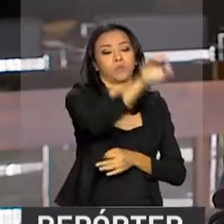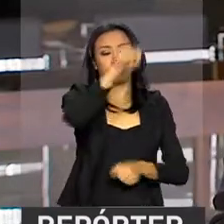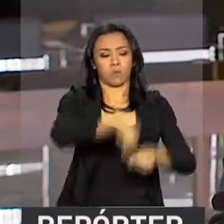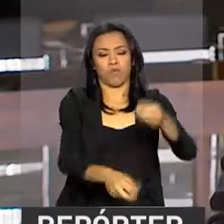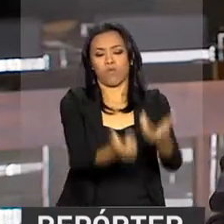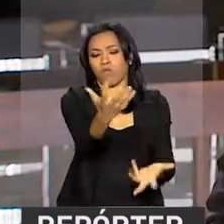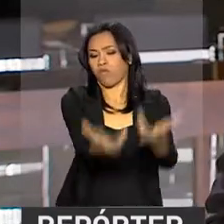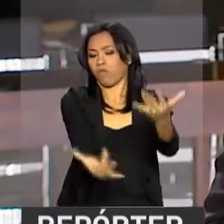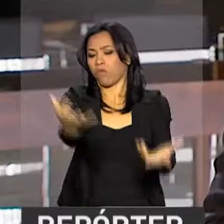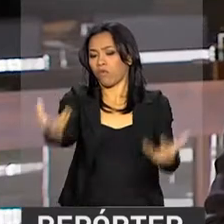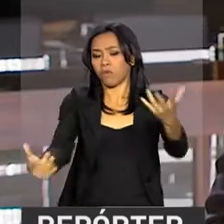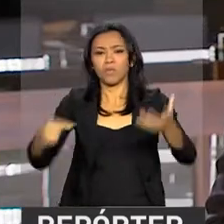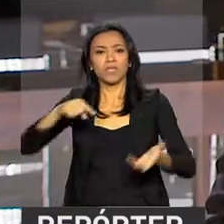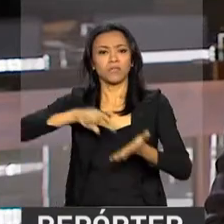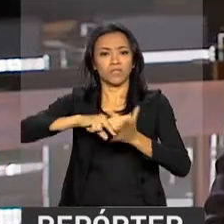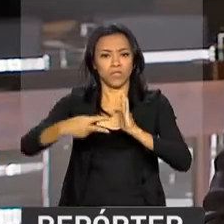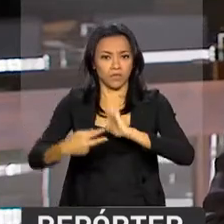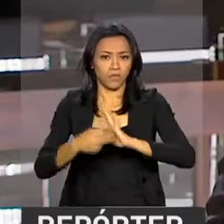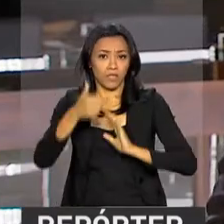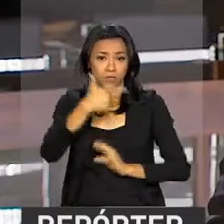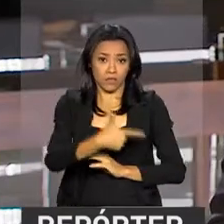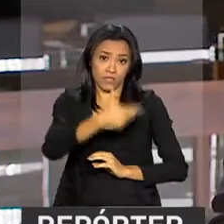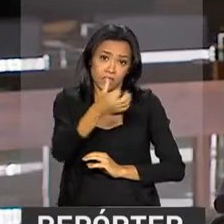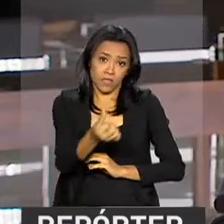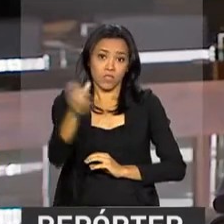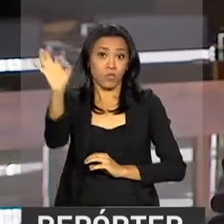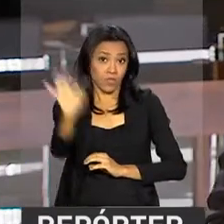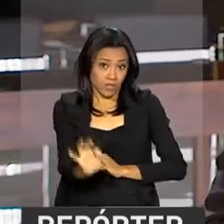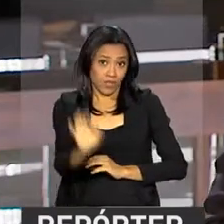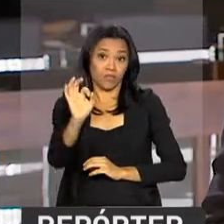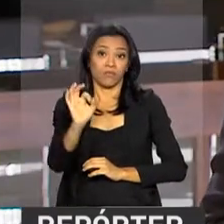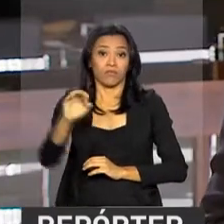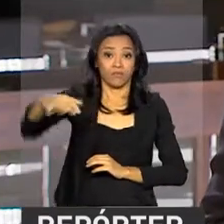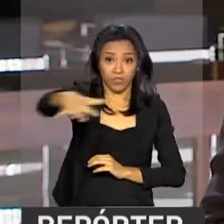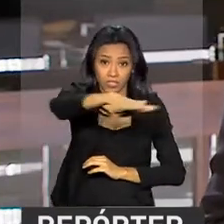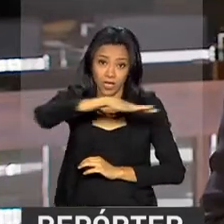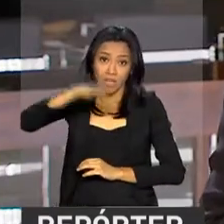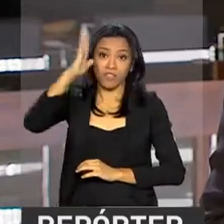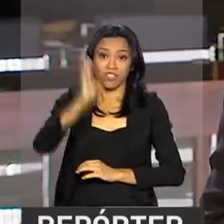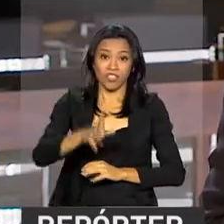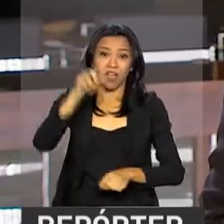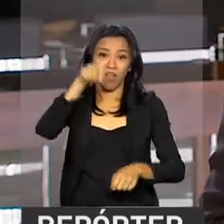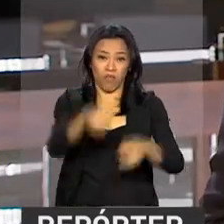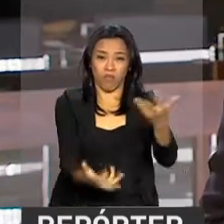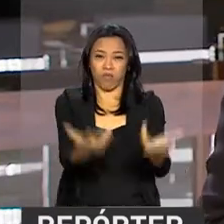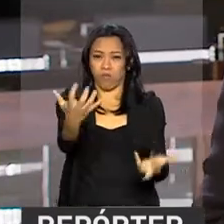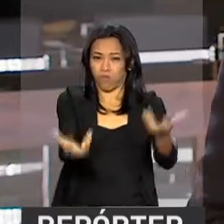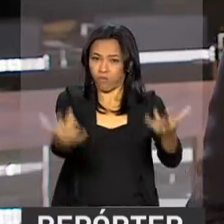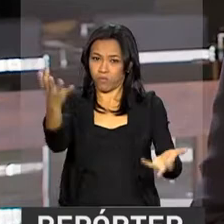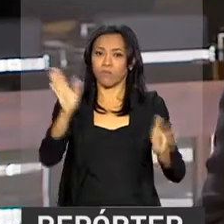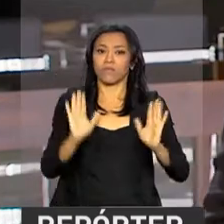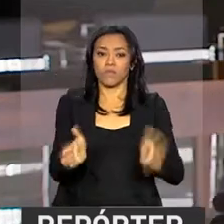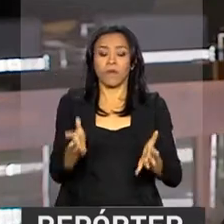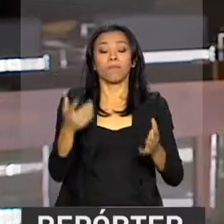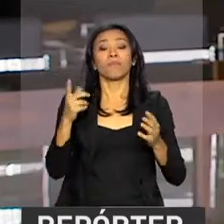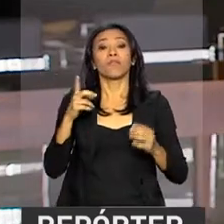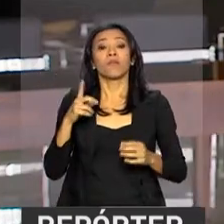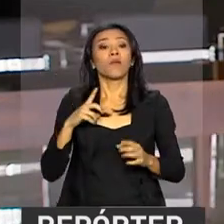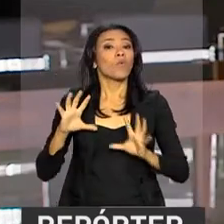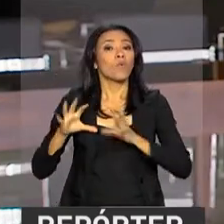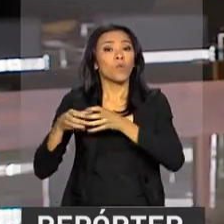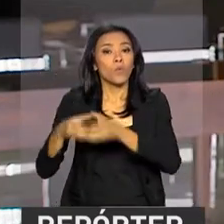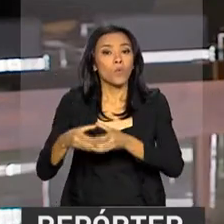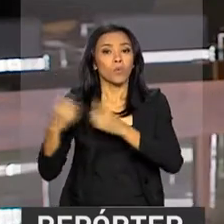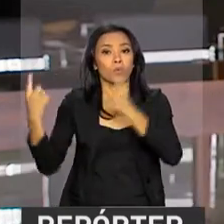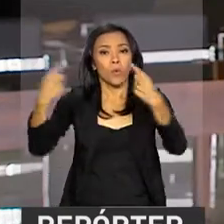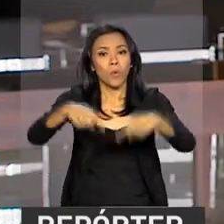26% da unidade de conservação federal bom as operações de combate ao incêndio contou com mais de